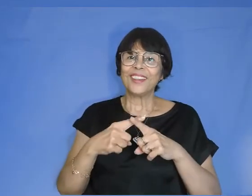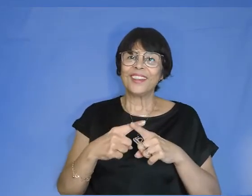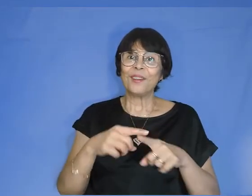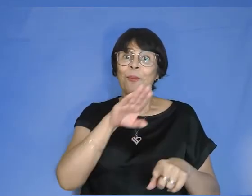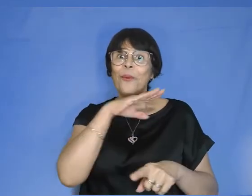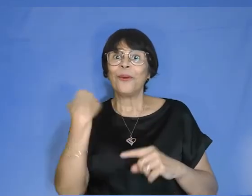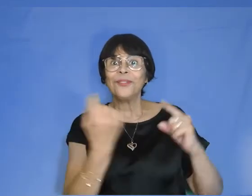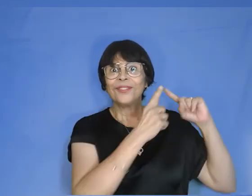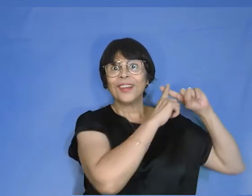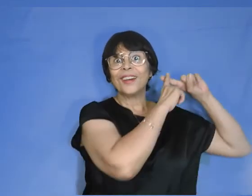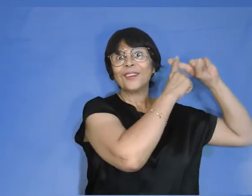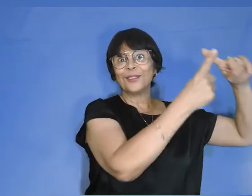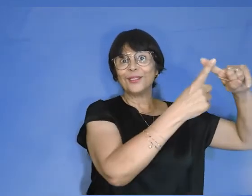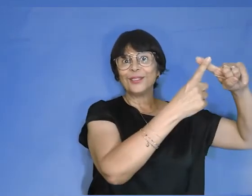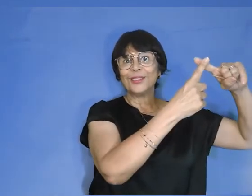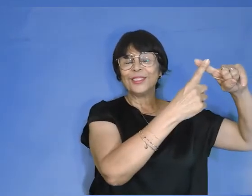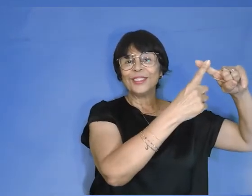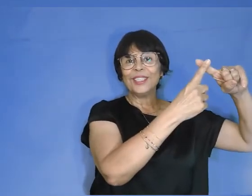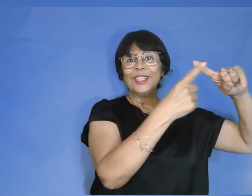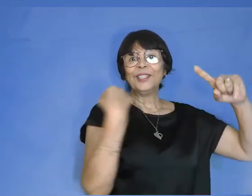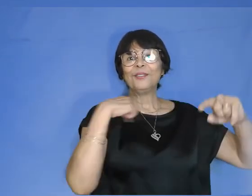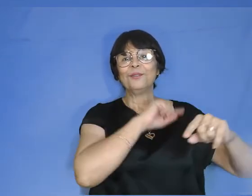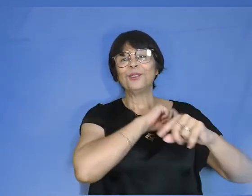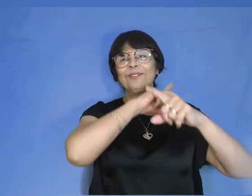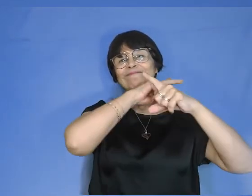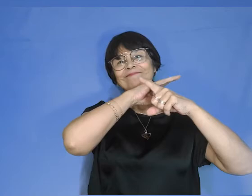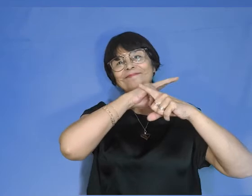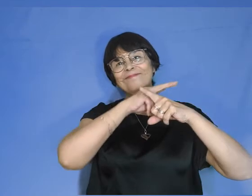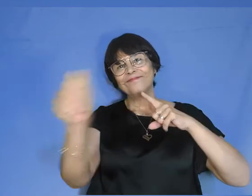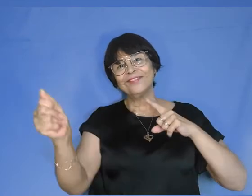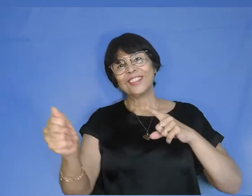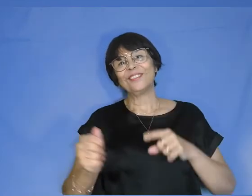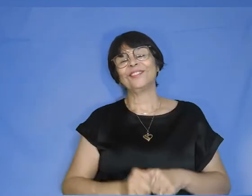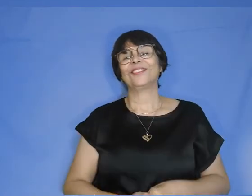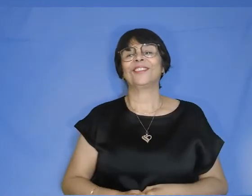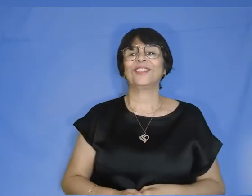das bocas do inferno e das garras de Satanás.